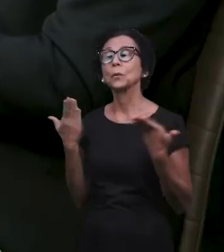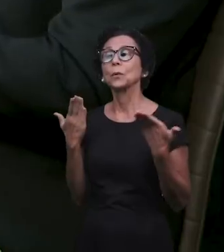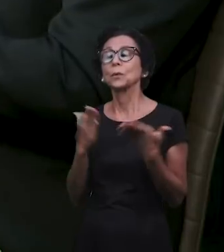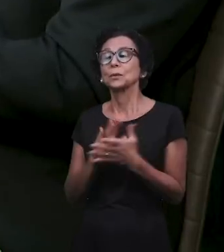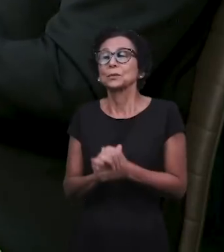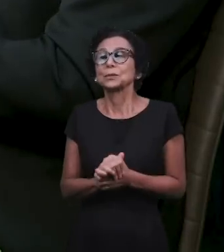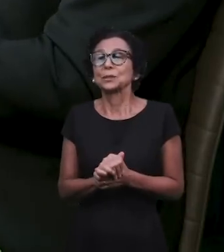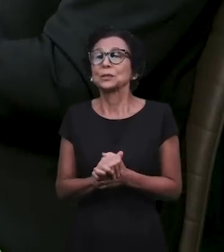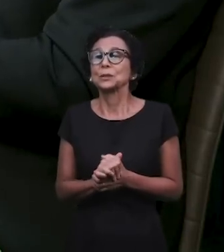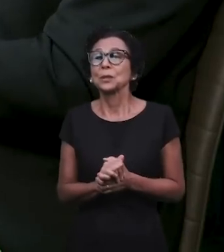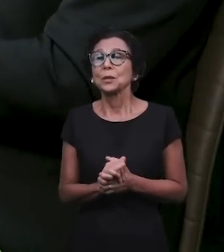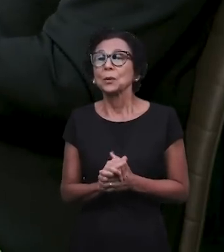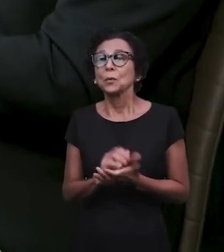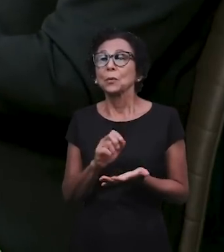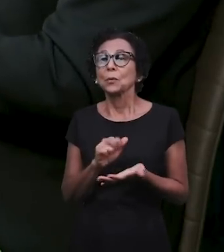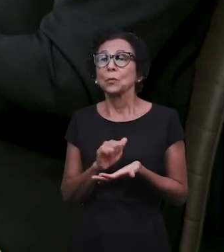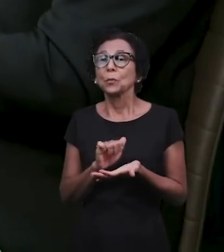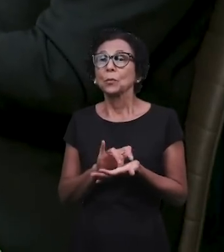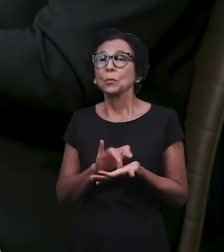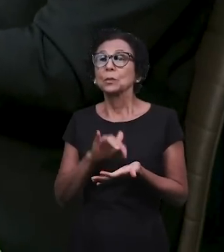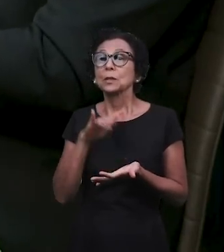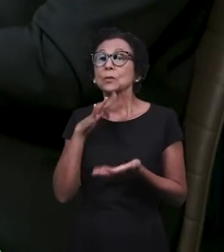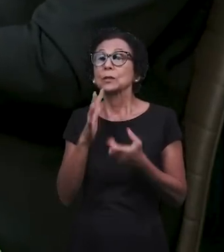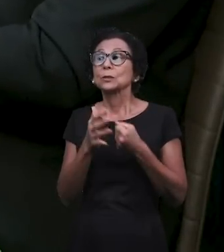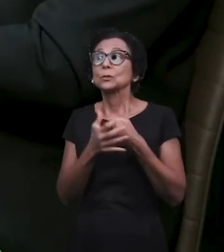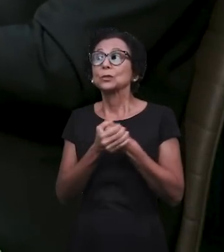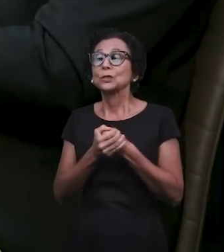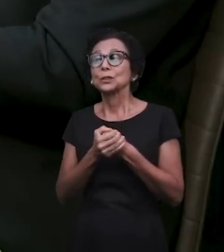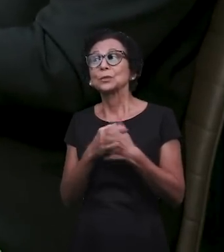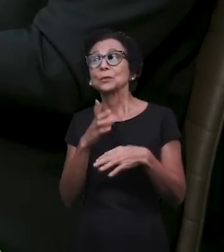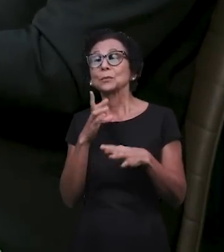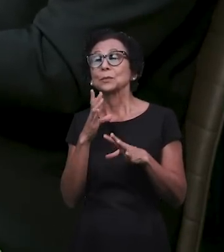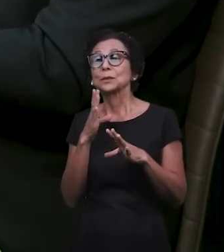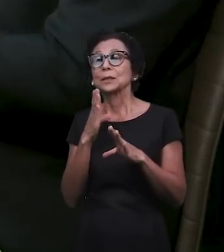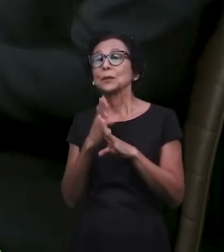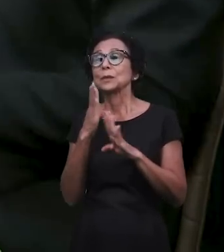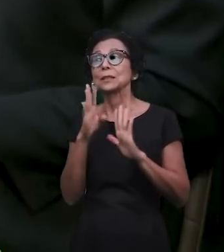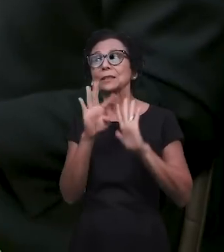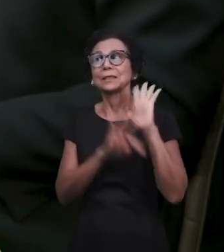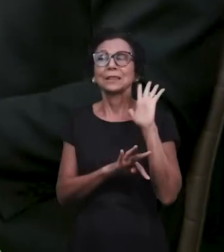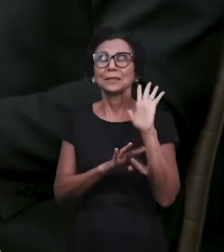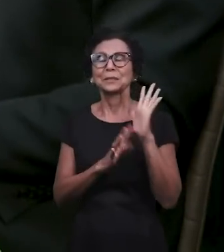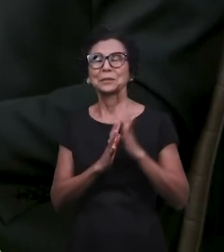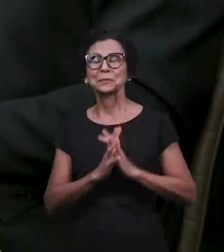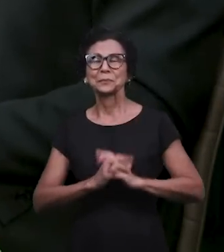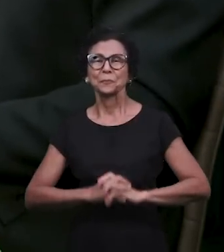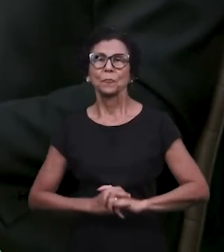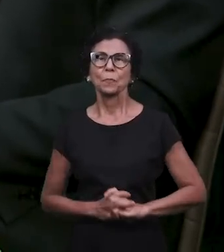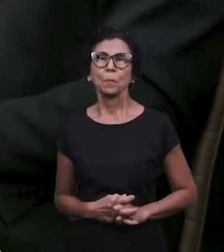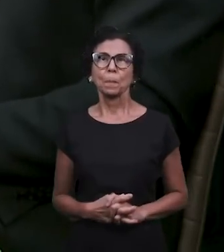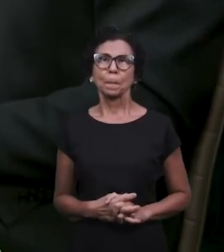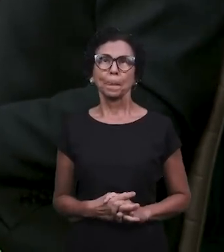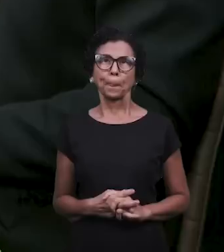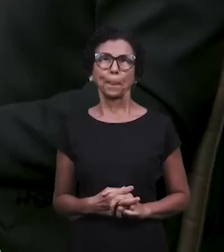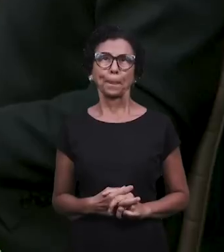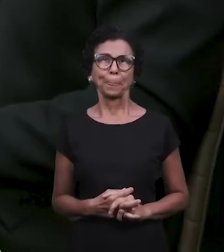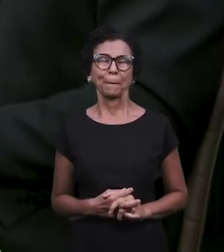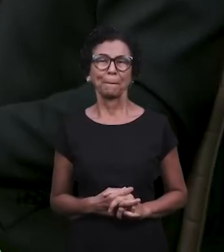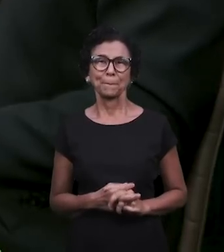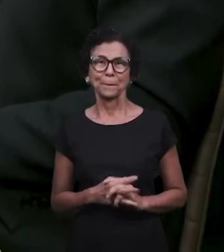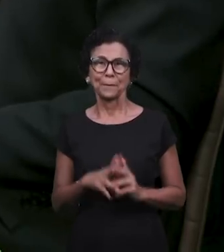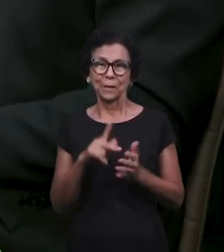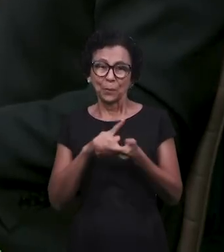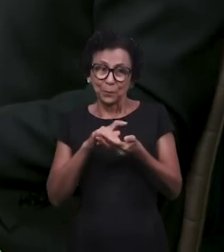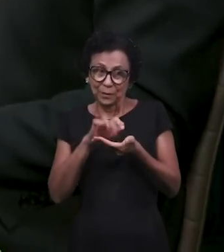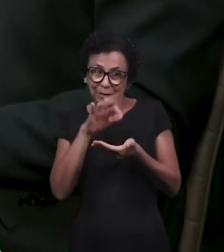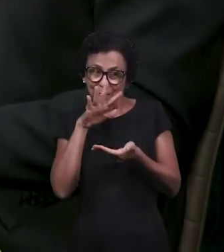aqui nessa passagem de Refidim. Maravilha, hein? Tesouro escondido é sempre algo maravilhoso, né? Glória a Deus. Muita